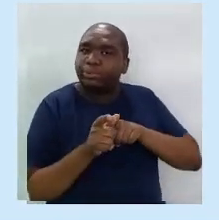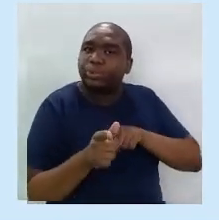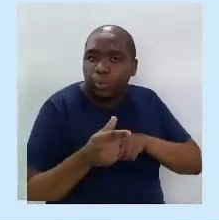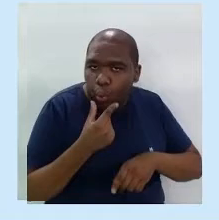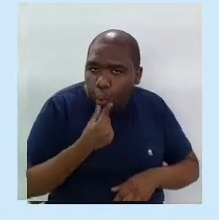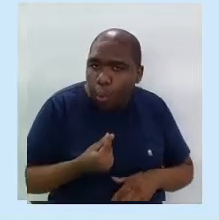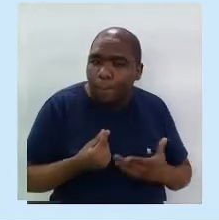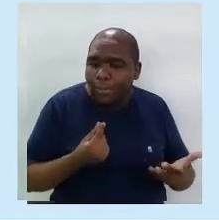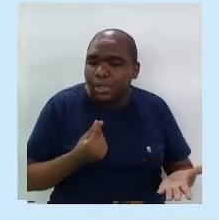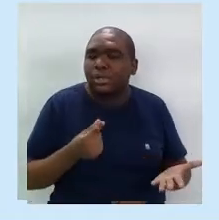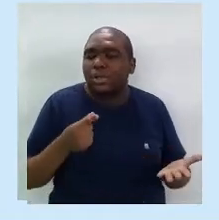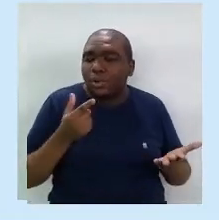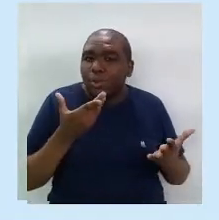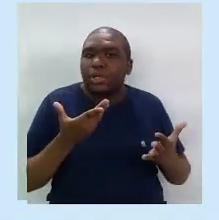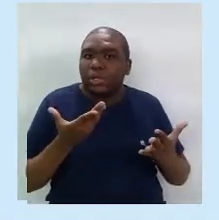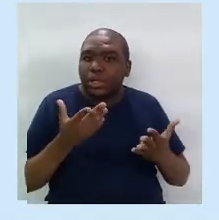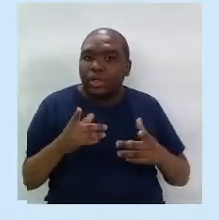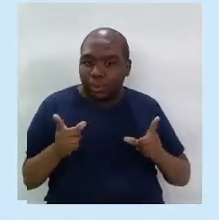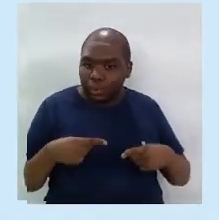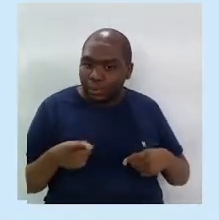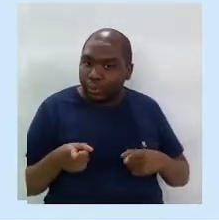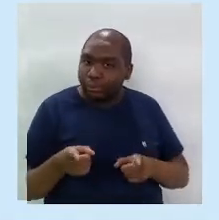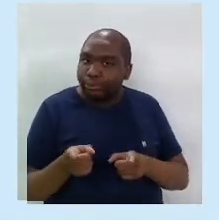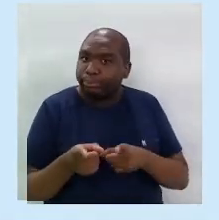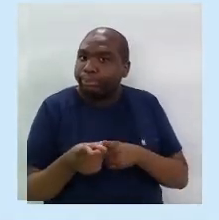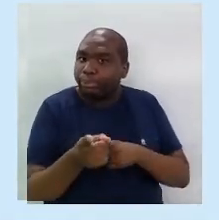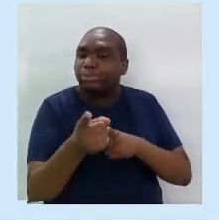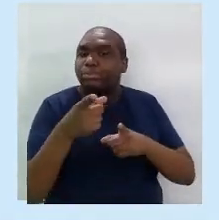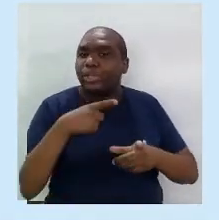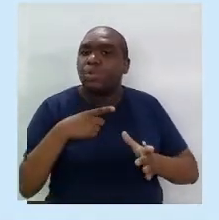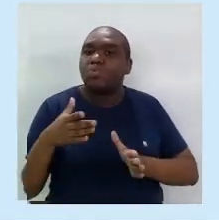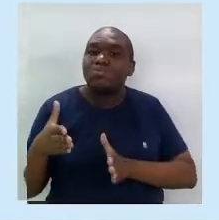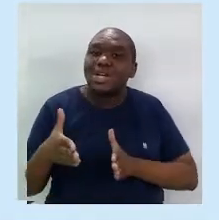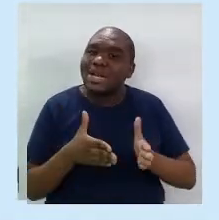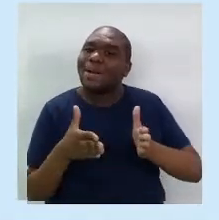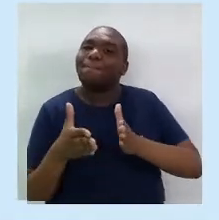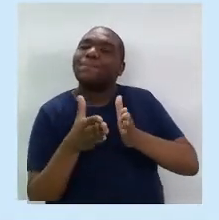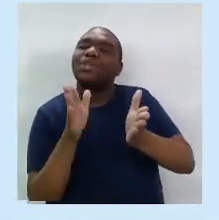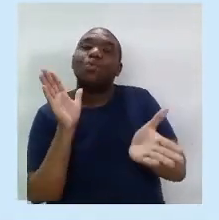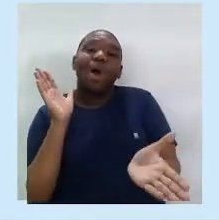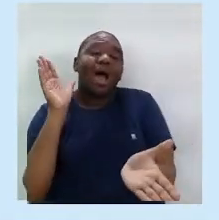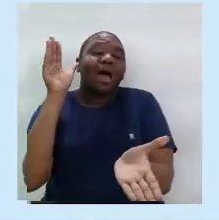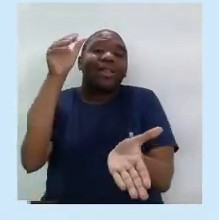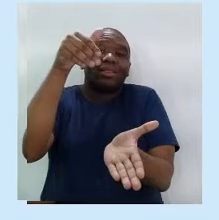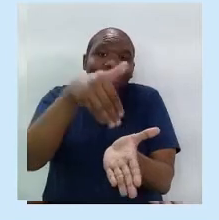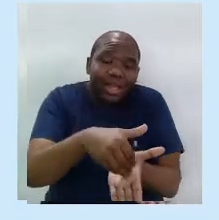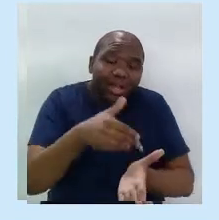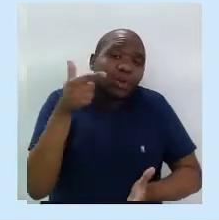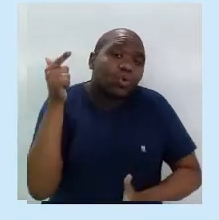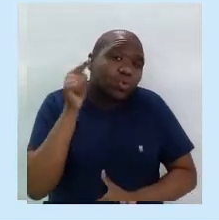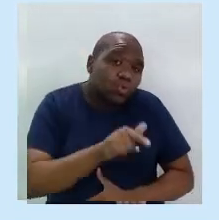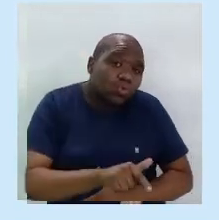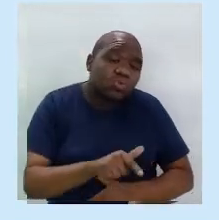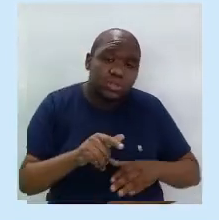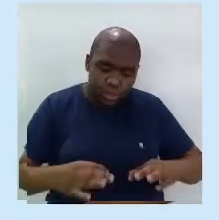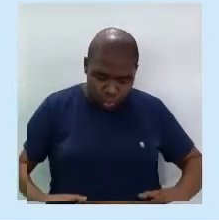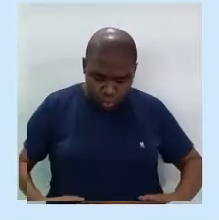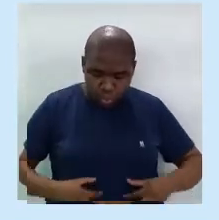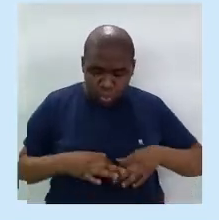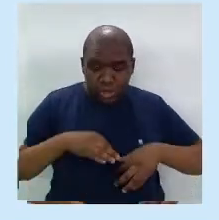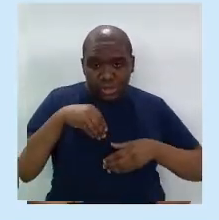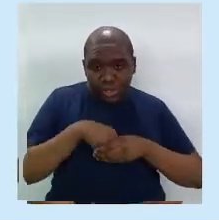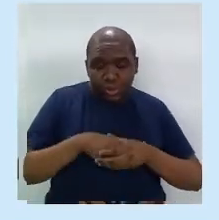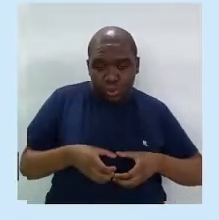esses espermatozoides, eles vão percorrer ali um longo caminho até chegar ali na